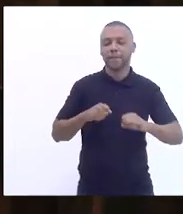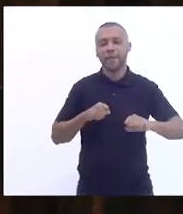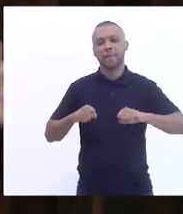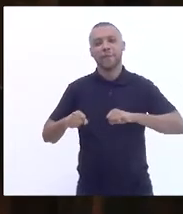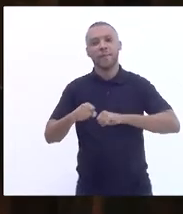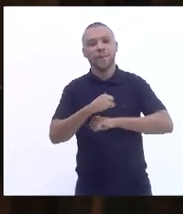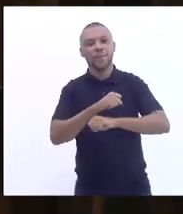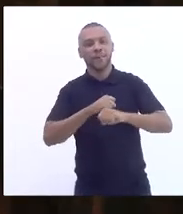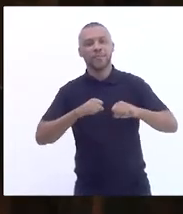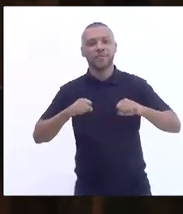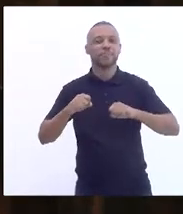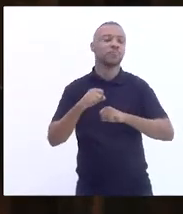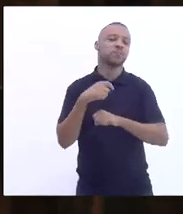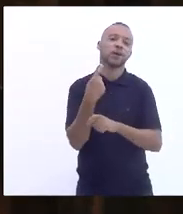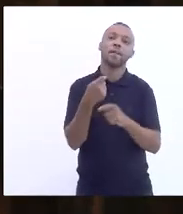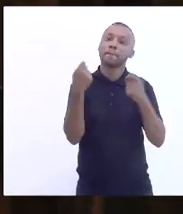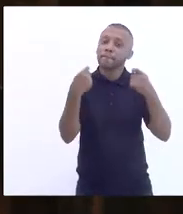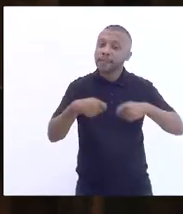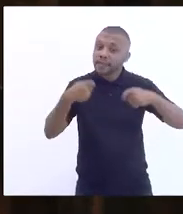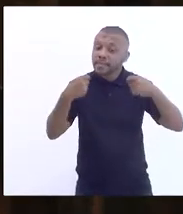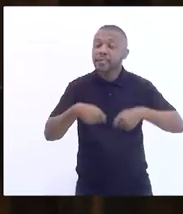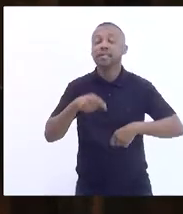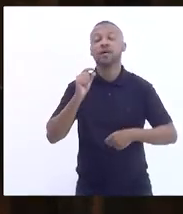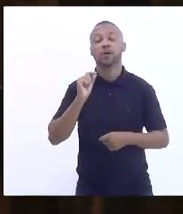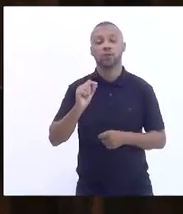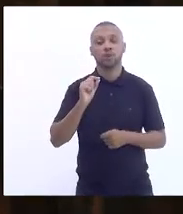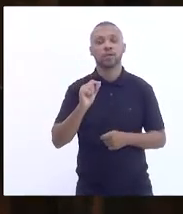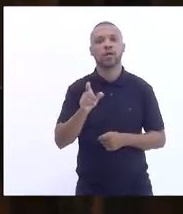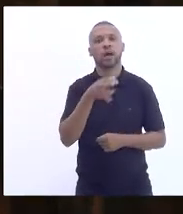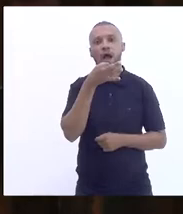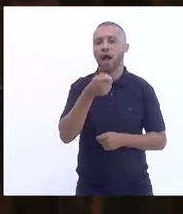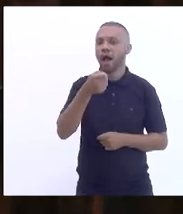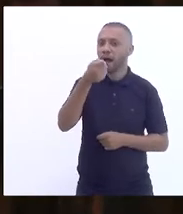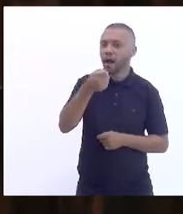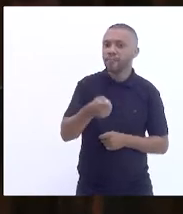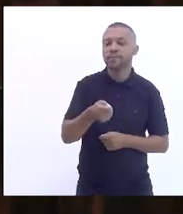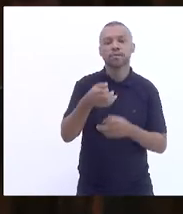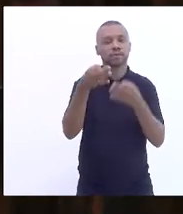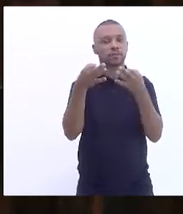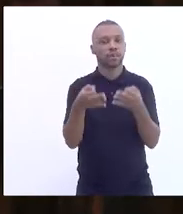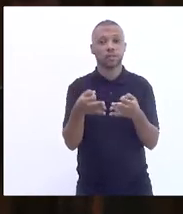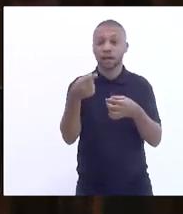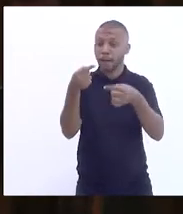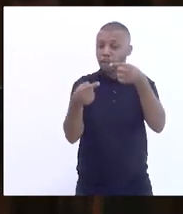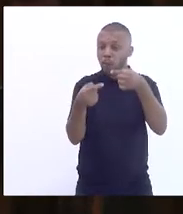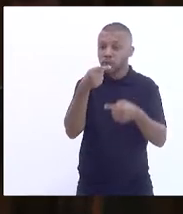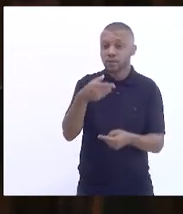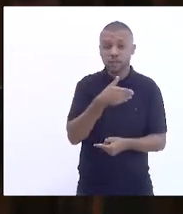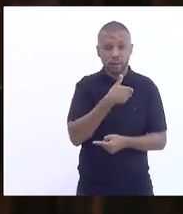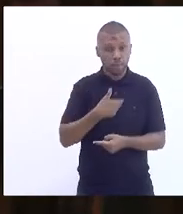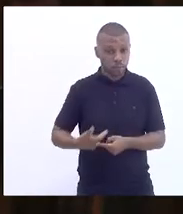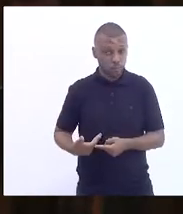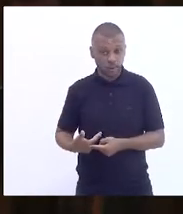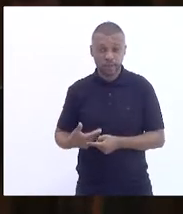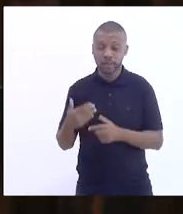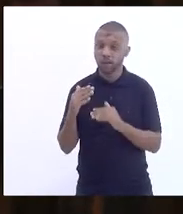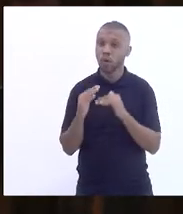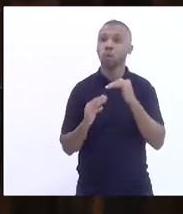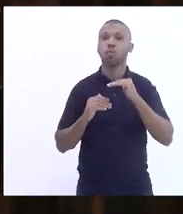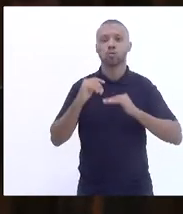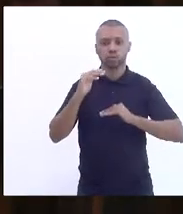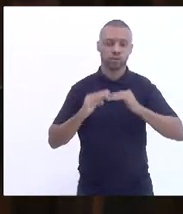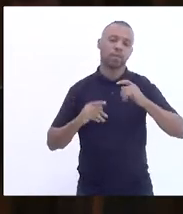apoio e a gente precisa é reafirmar aqui que as políticas públicas que devem ser e